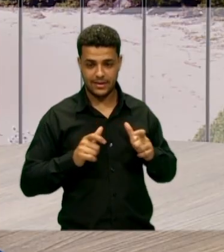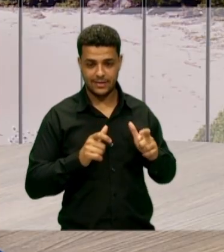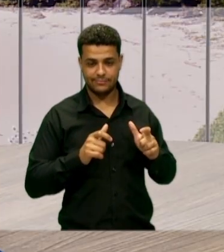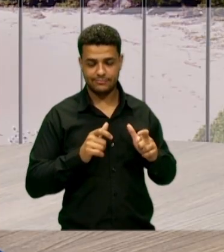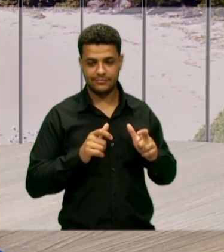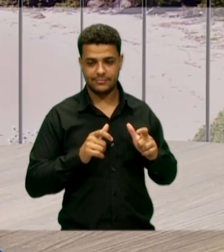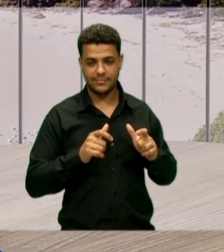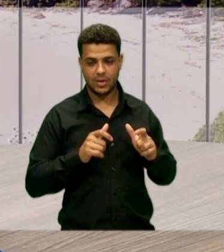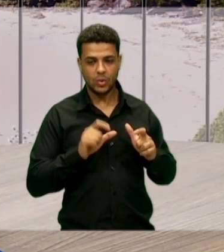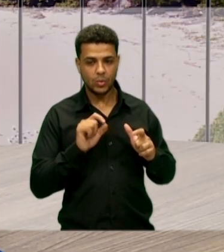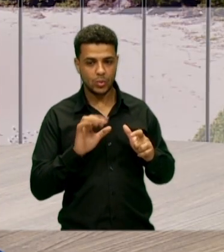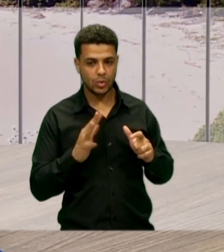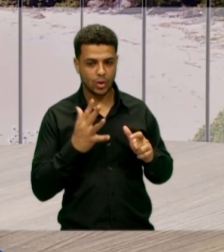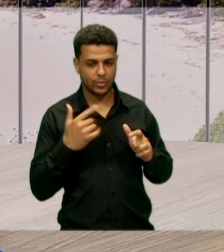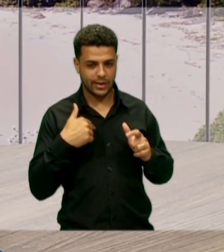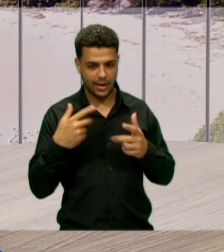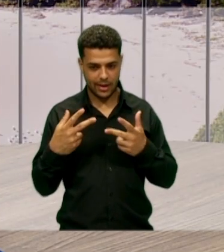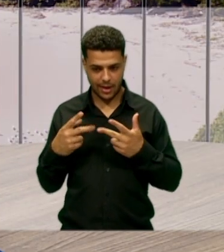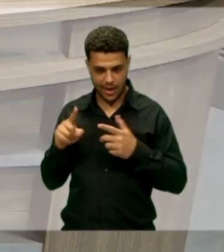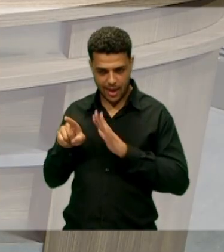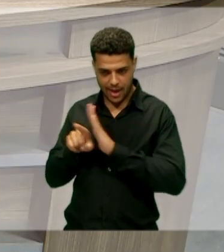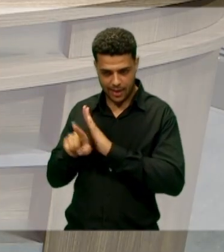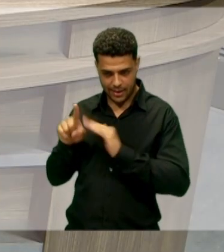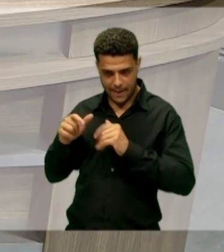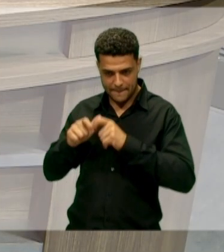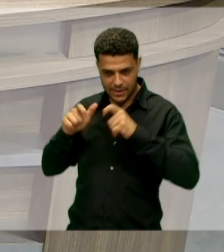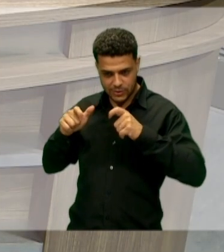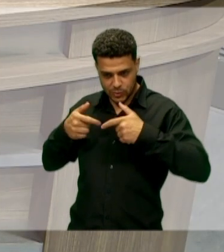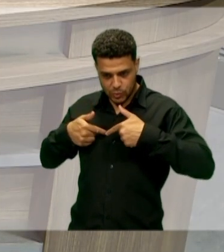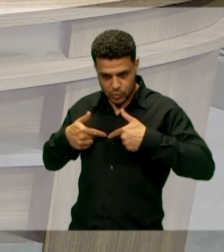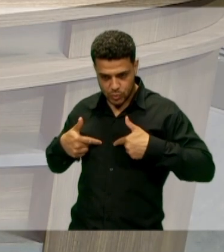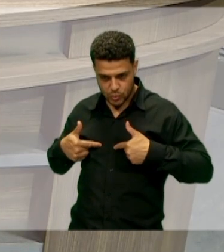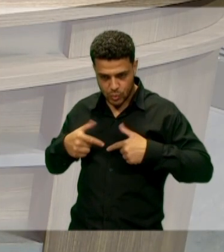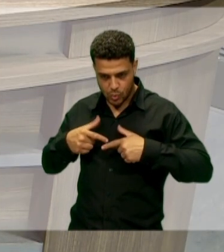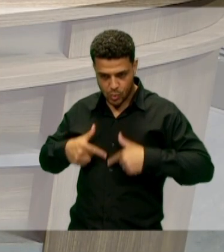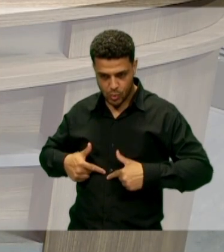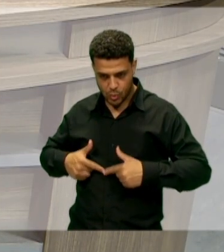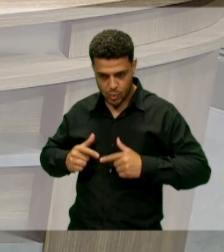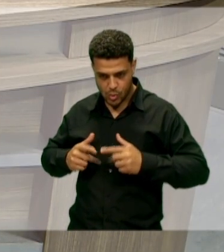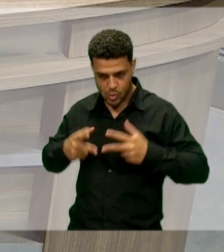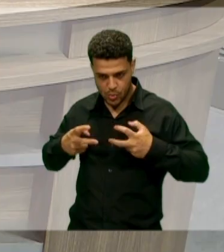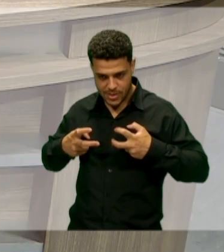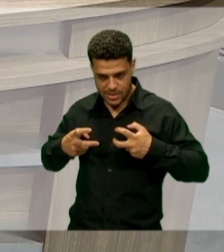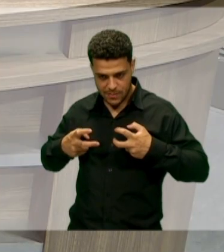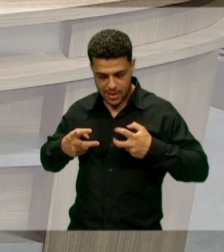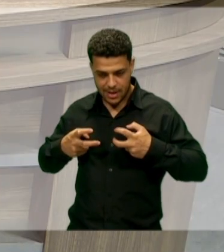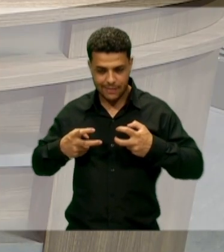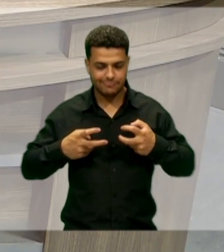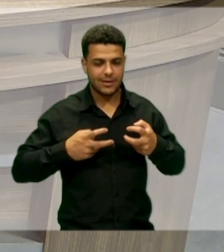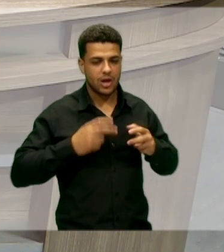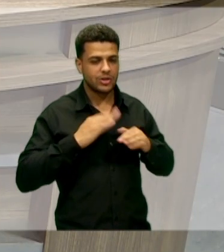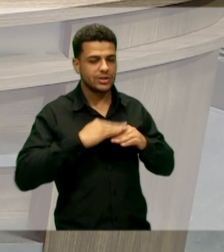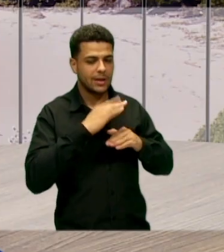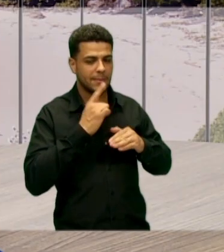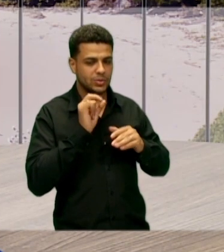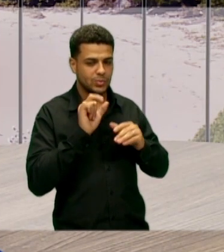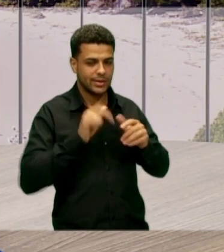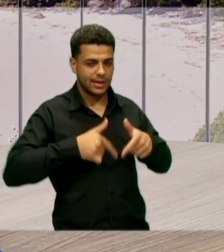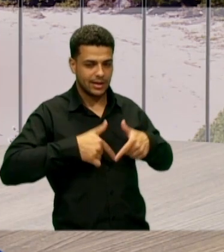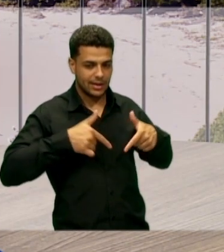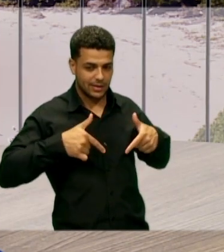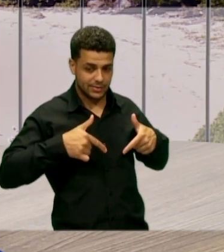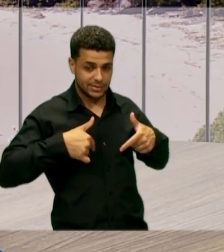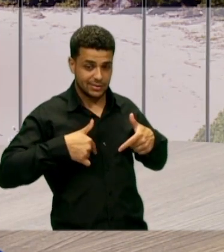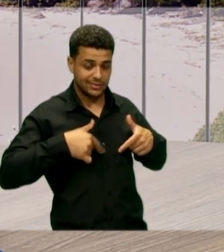o que acontece hoje... Ela é né? mais visível, né? Acho que além de ser visível, as pesquisas, elas